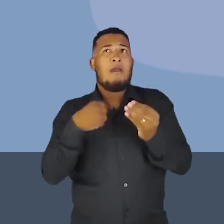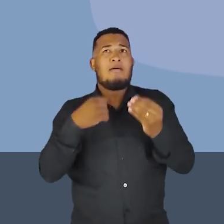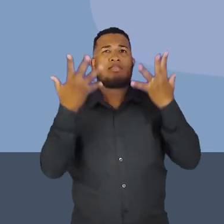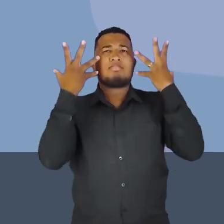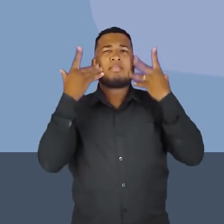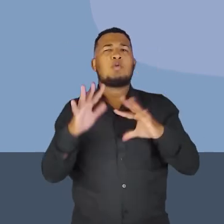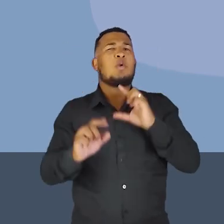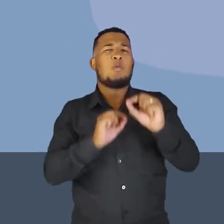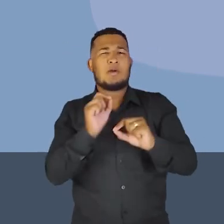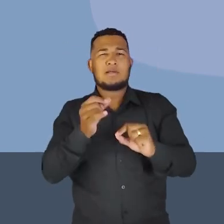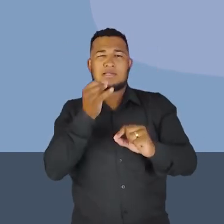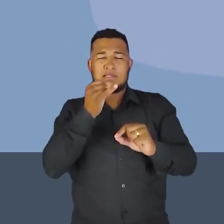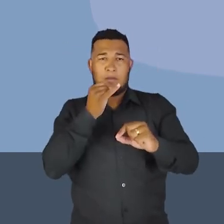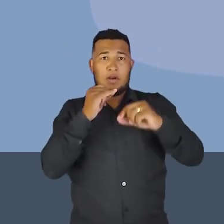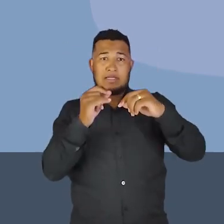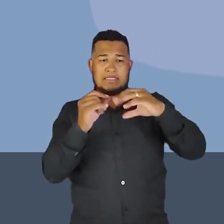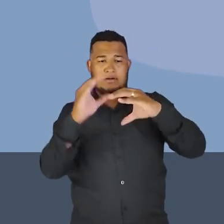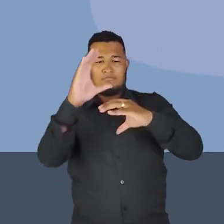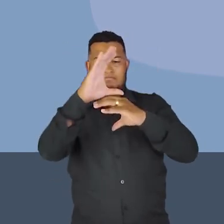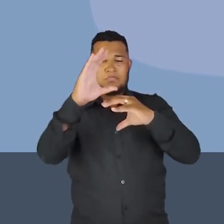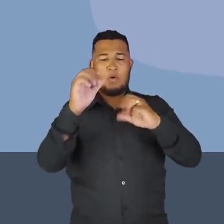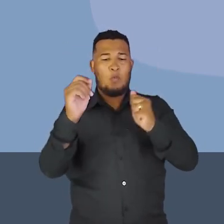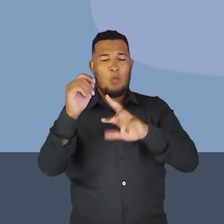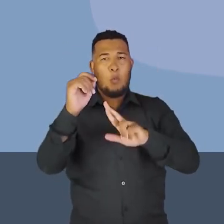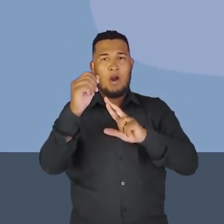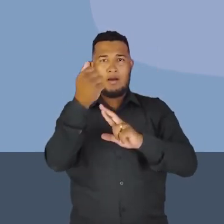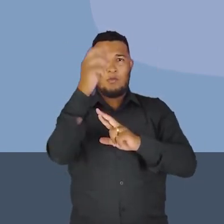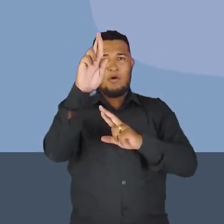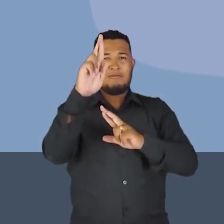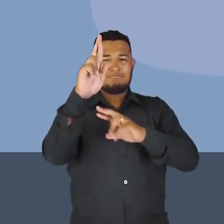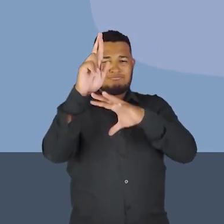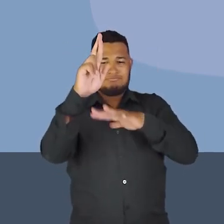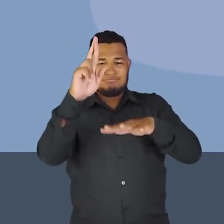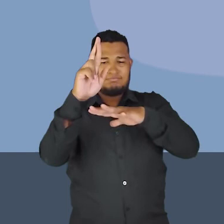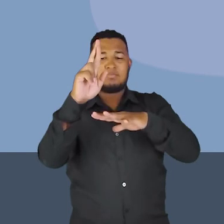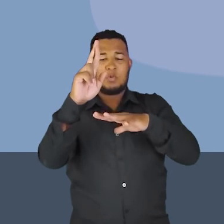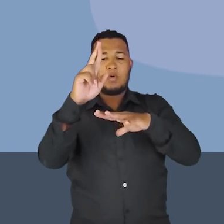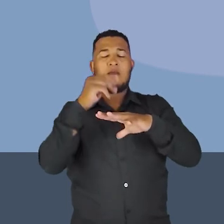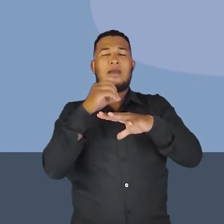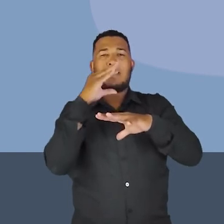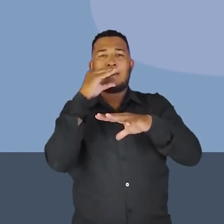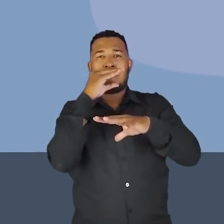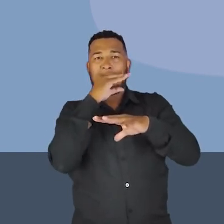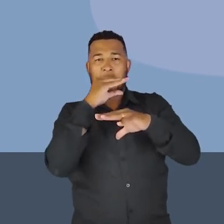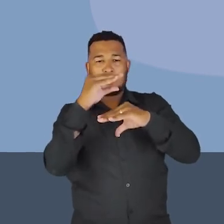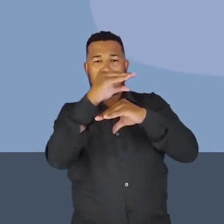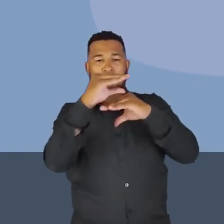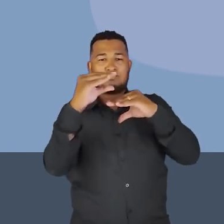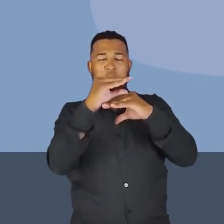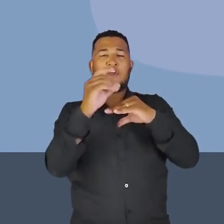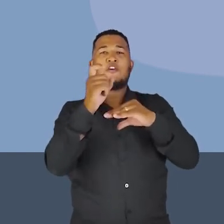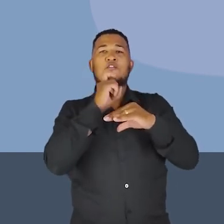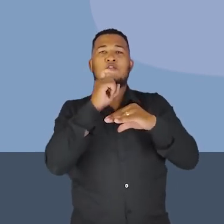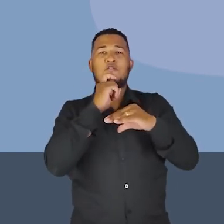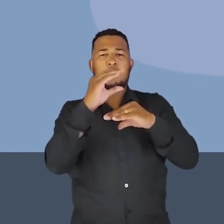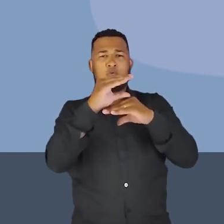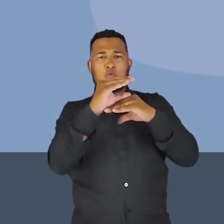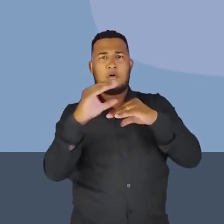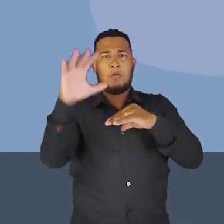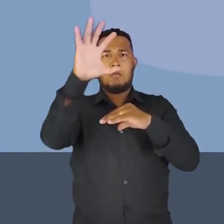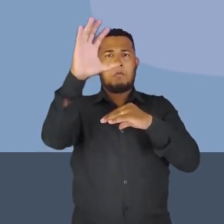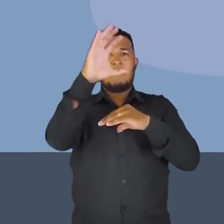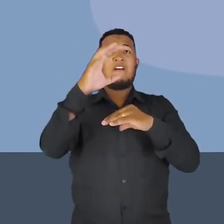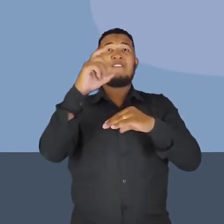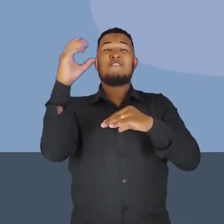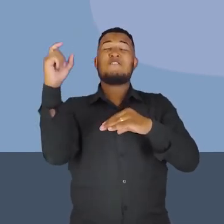que embaixo a gente tem um ar quente, como está na imagem, vocês podem ver, o ar frio no meio, né, e lá em cima, o ar mais frio.